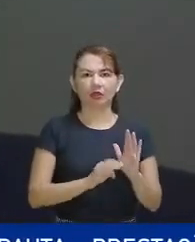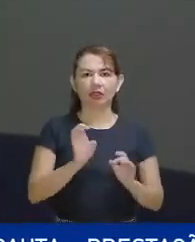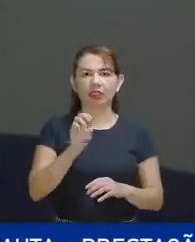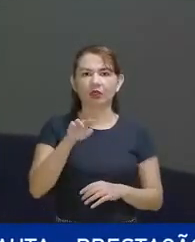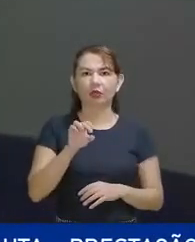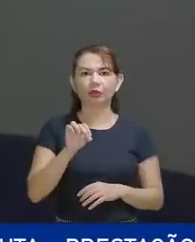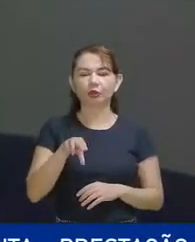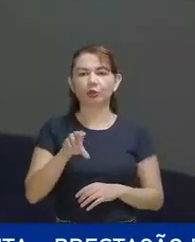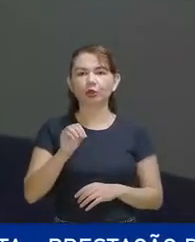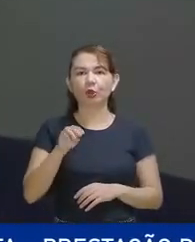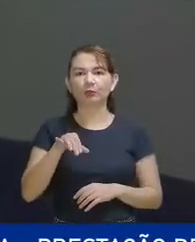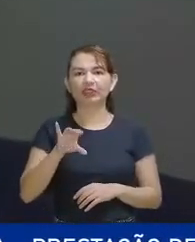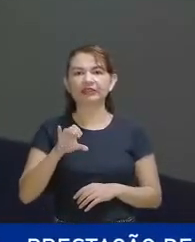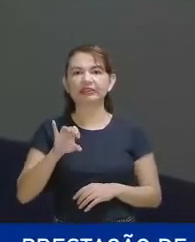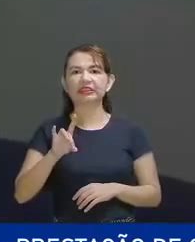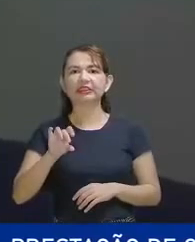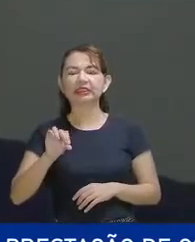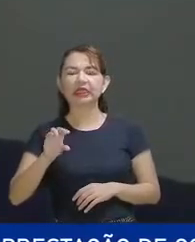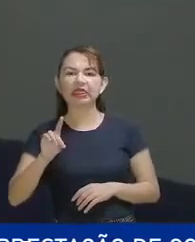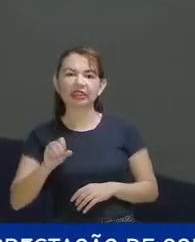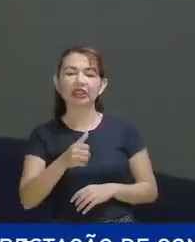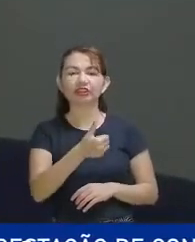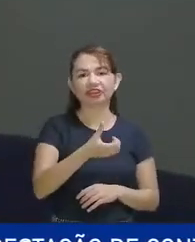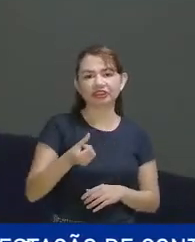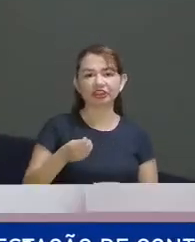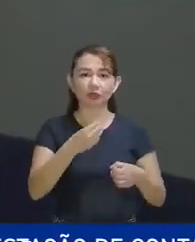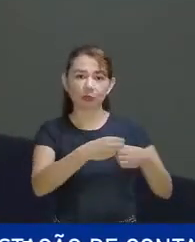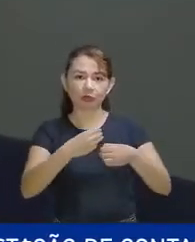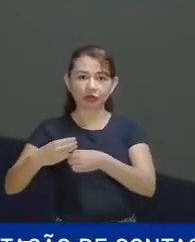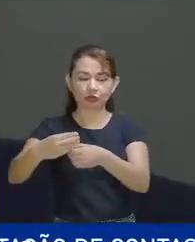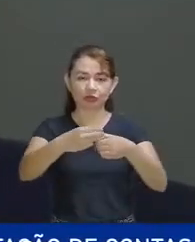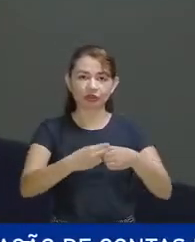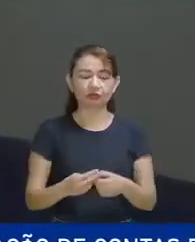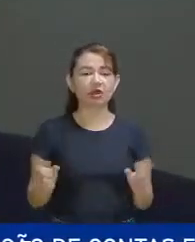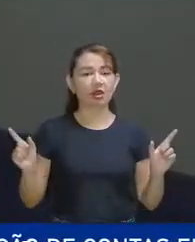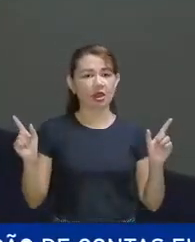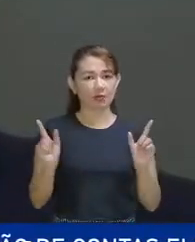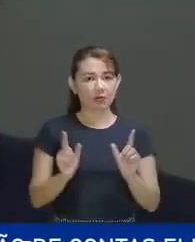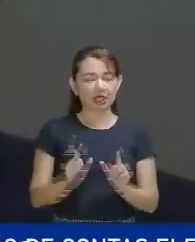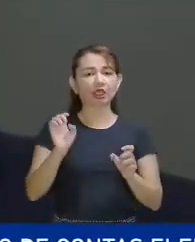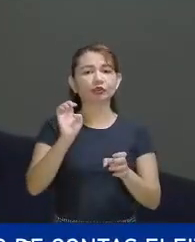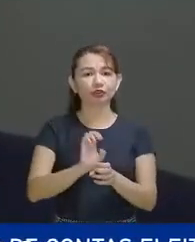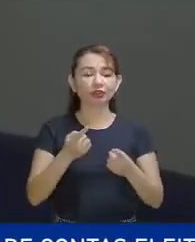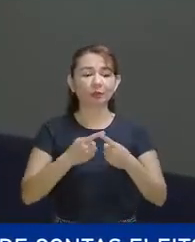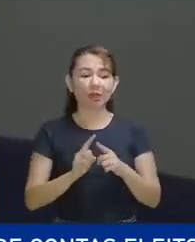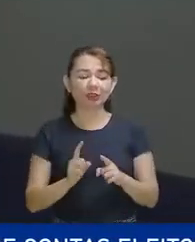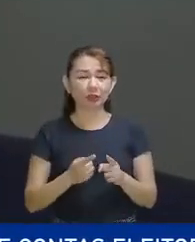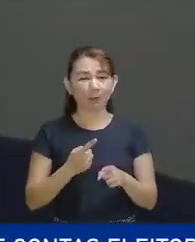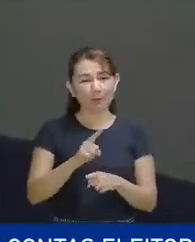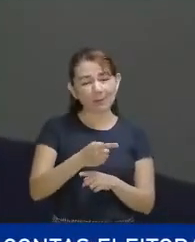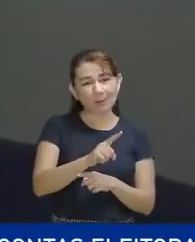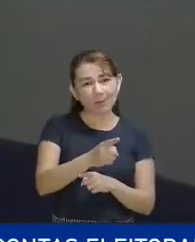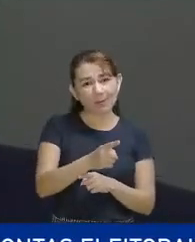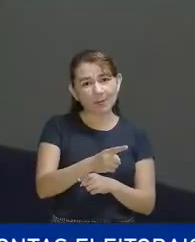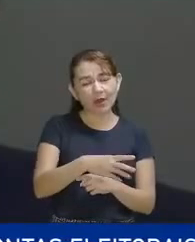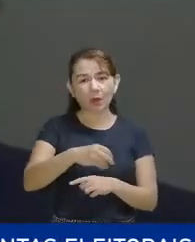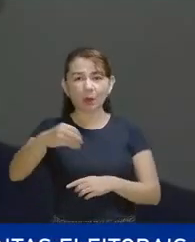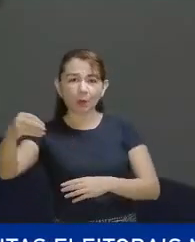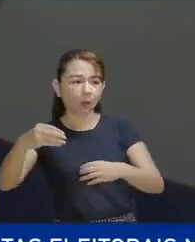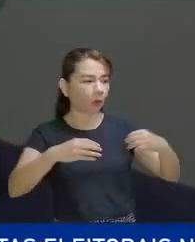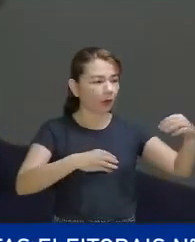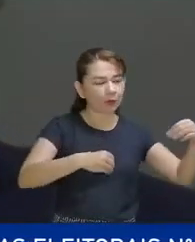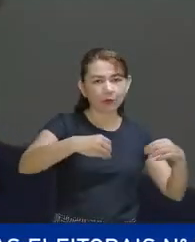16 municípios. Ele é um estado que, por mais que seja pequeno, o desafio de chegar nos municípios ele é muito grande.